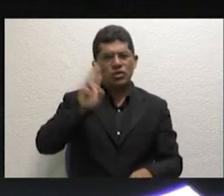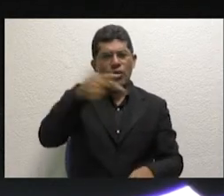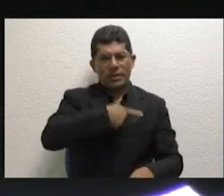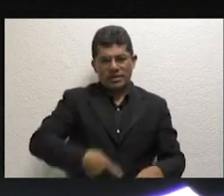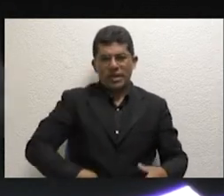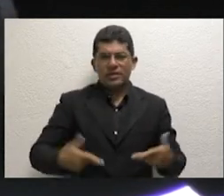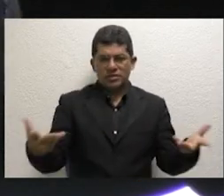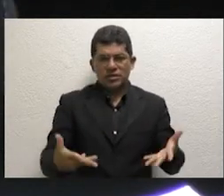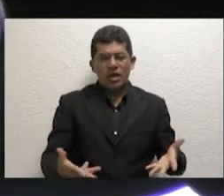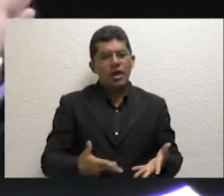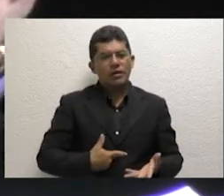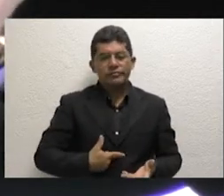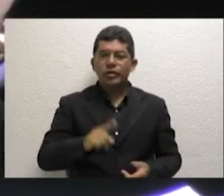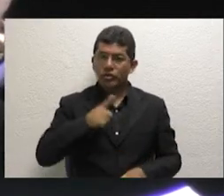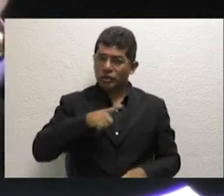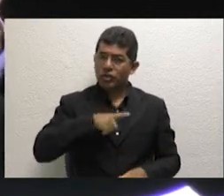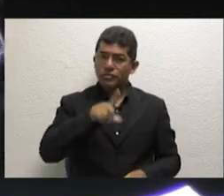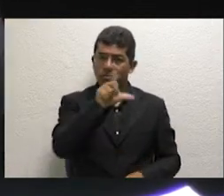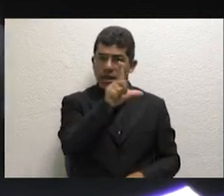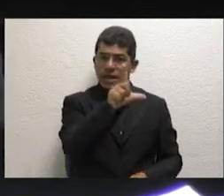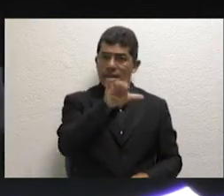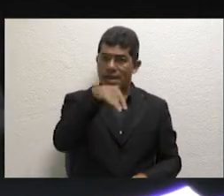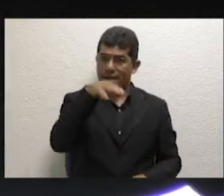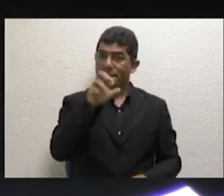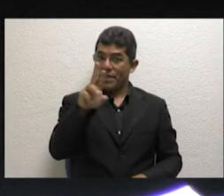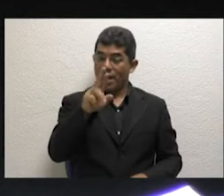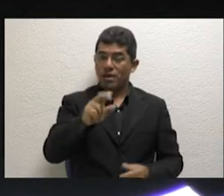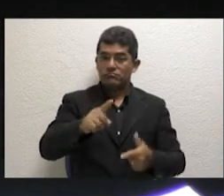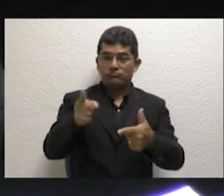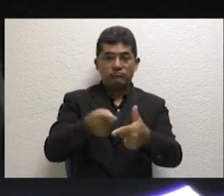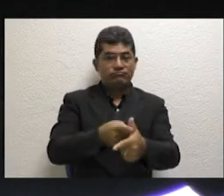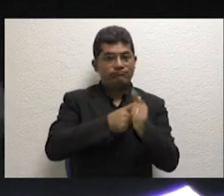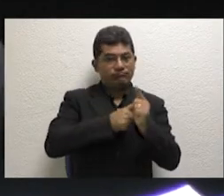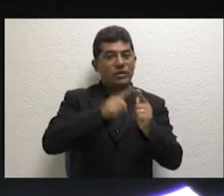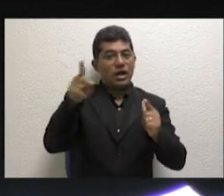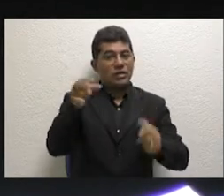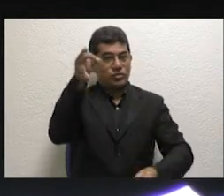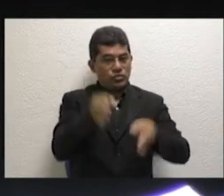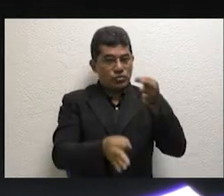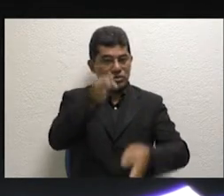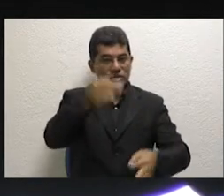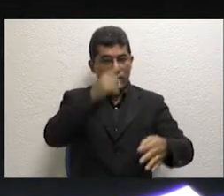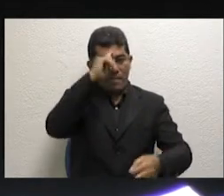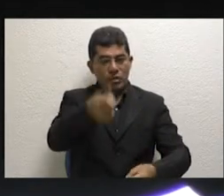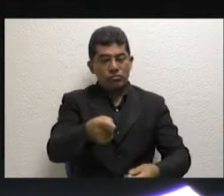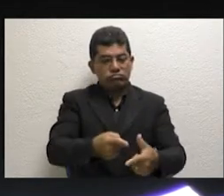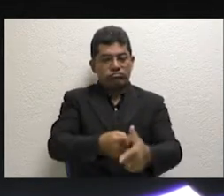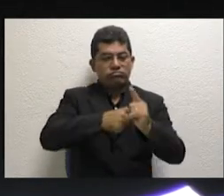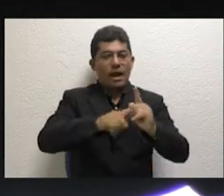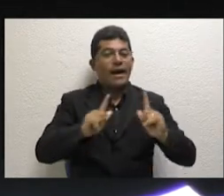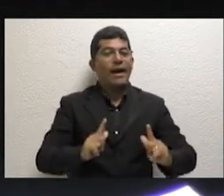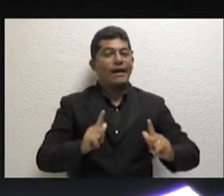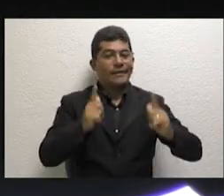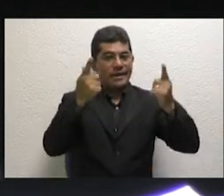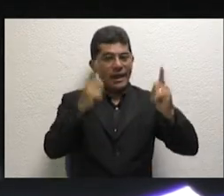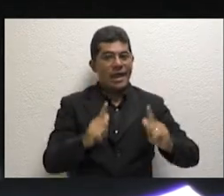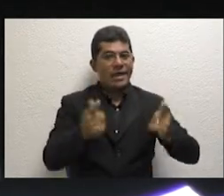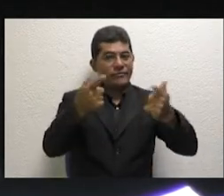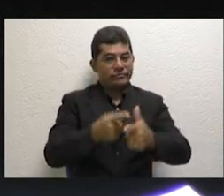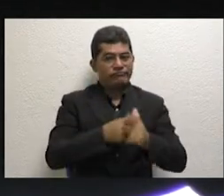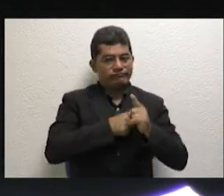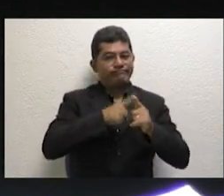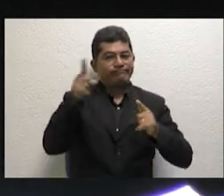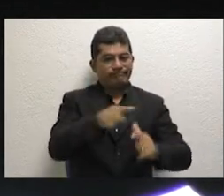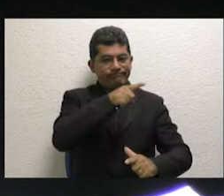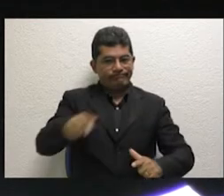uma liminar portanto uma decisão judicial que suspendeu a